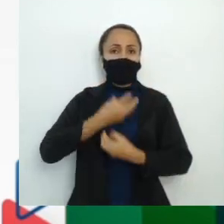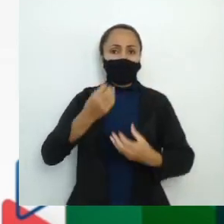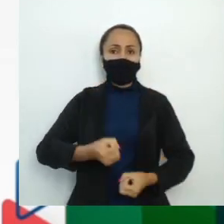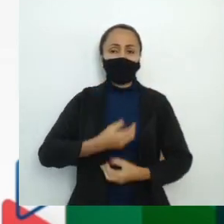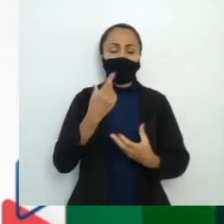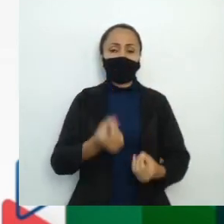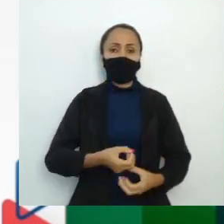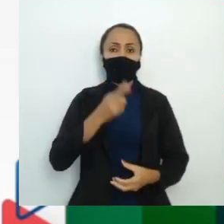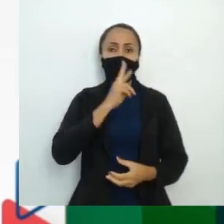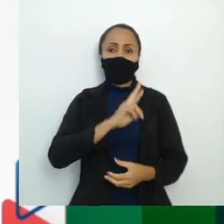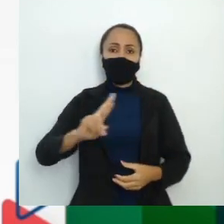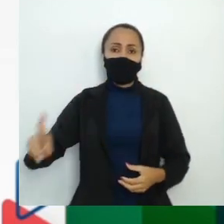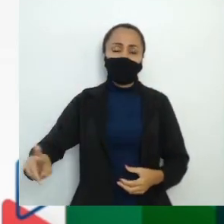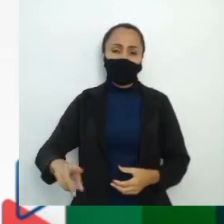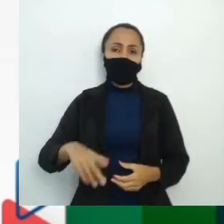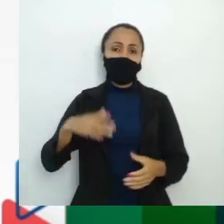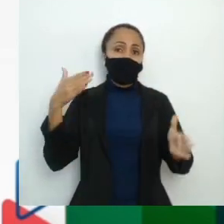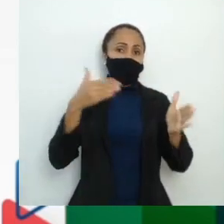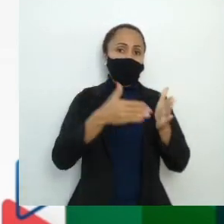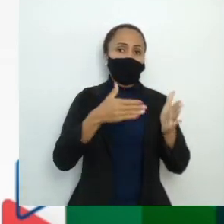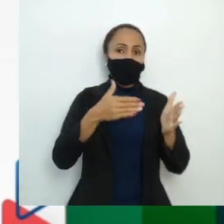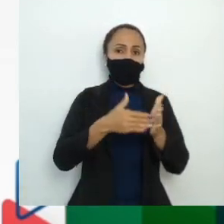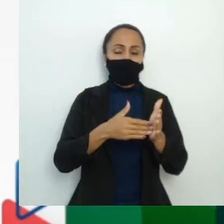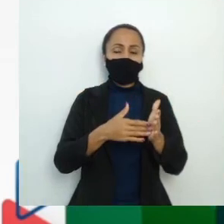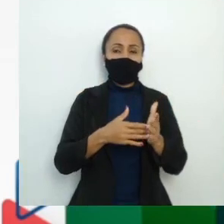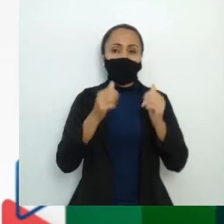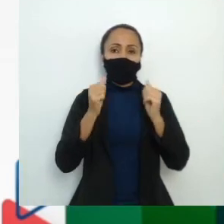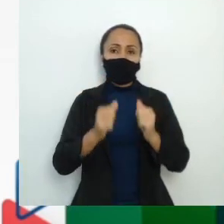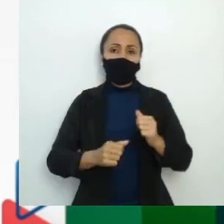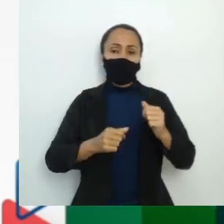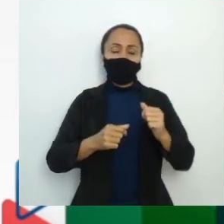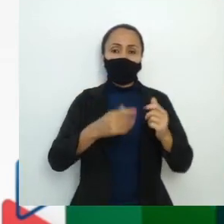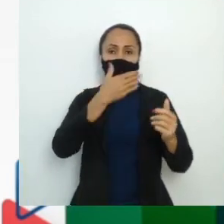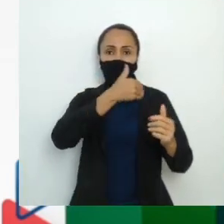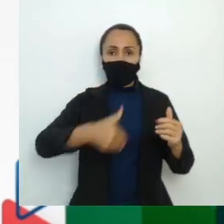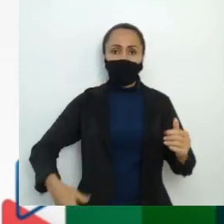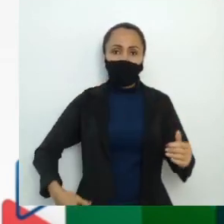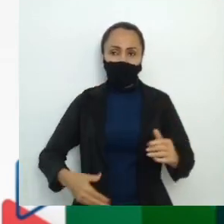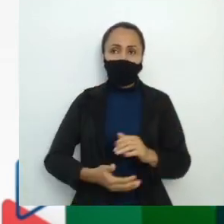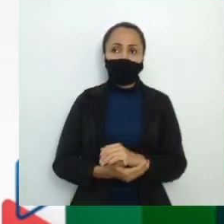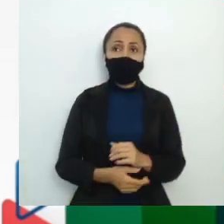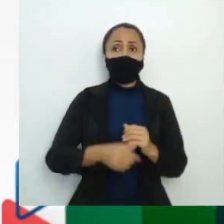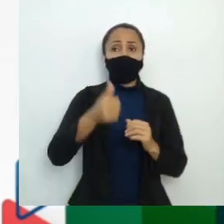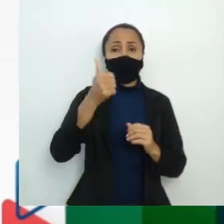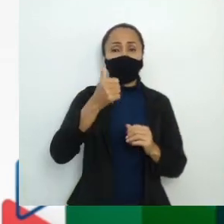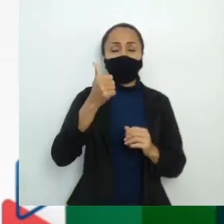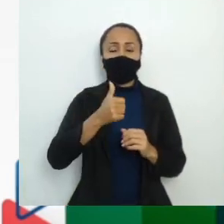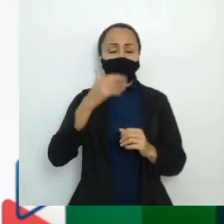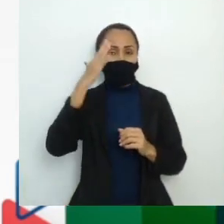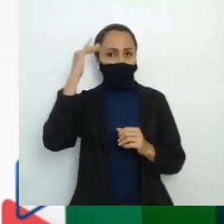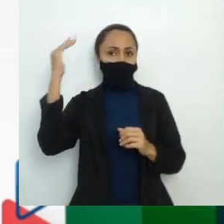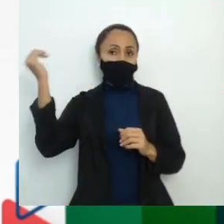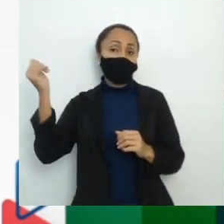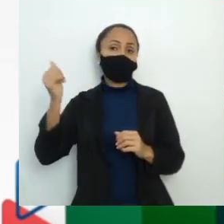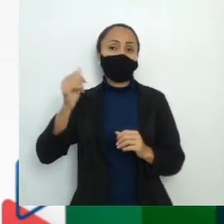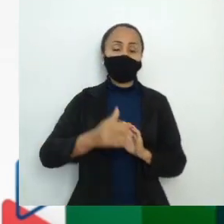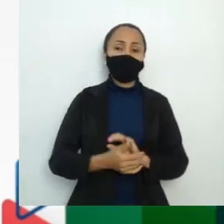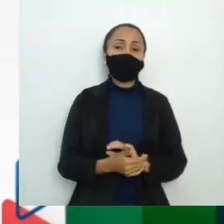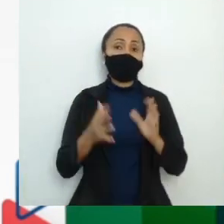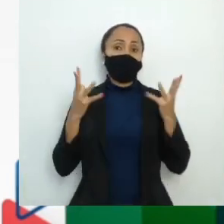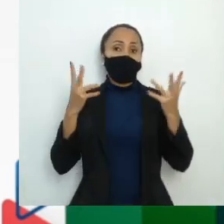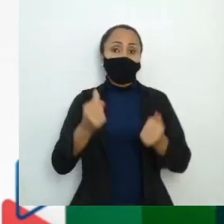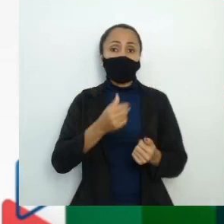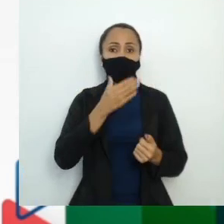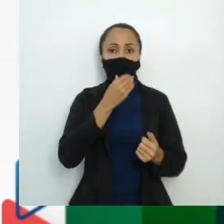e delimitava os poderes do governante sobre os agentes do Estado. O primeiro e mais conhecido declarava dizer o quê? Todos os homens